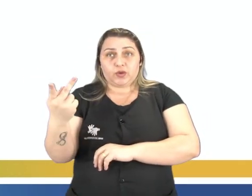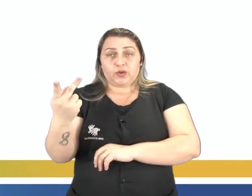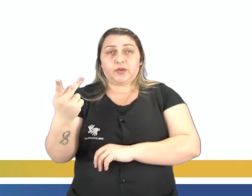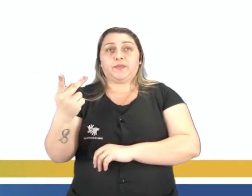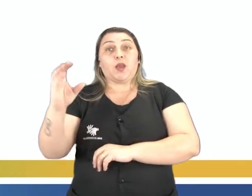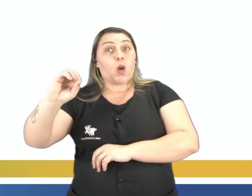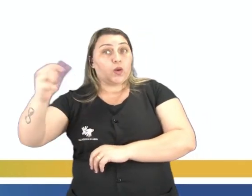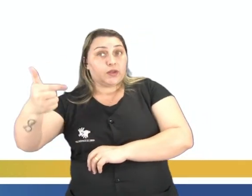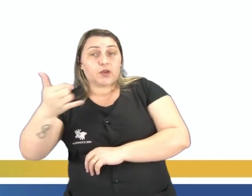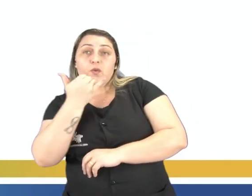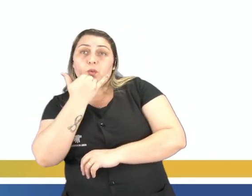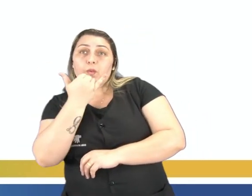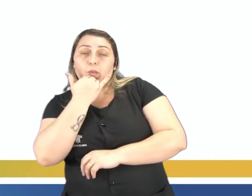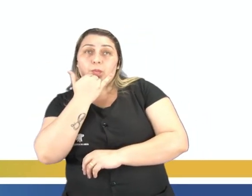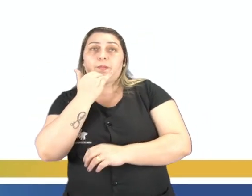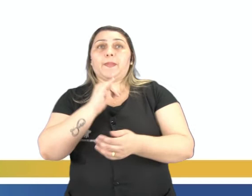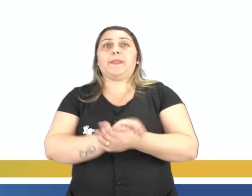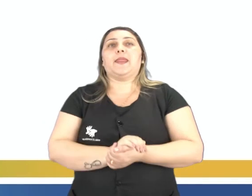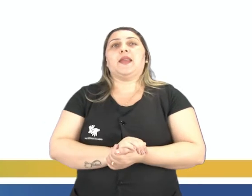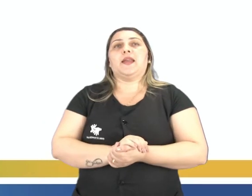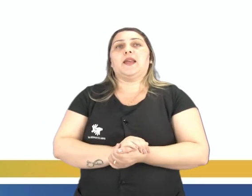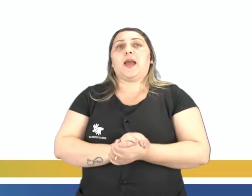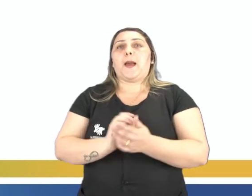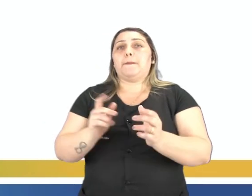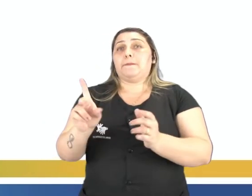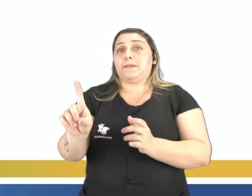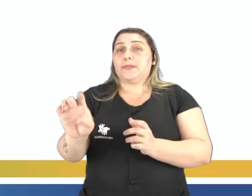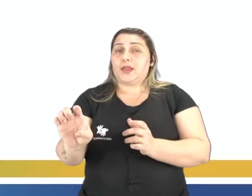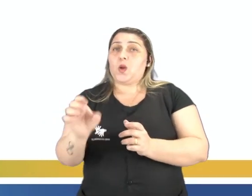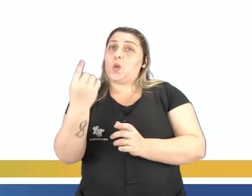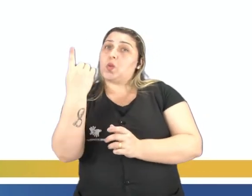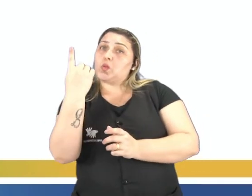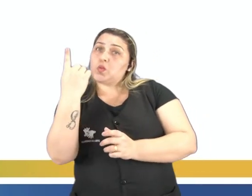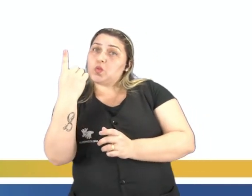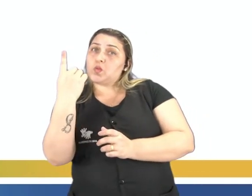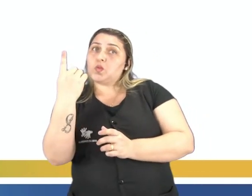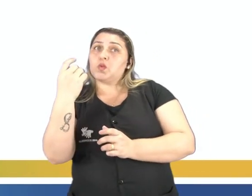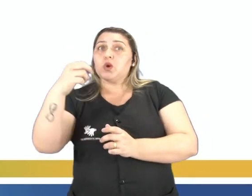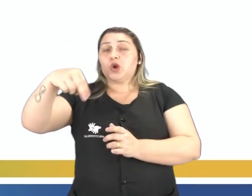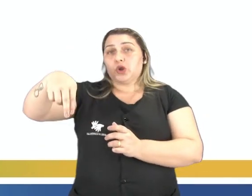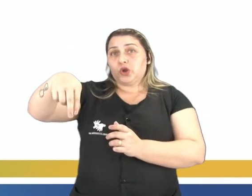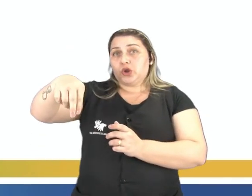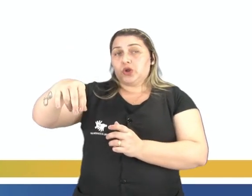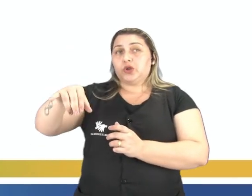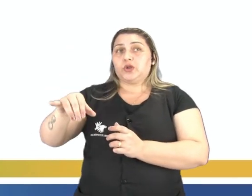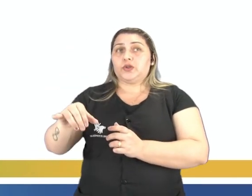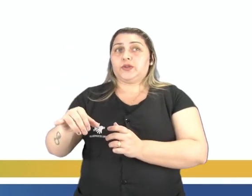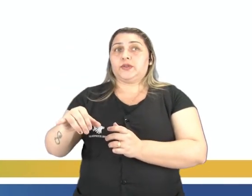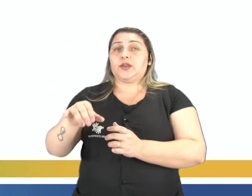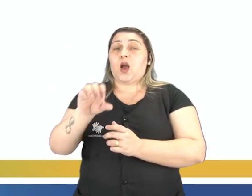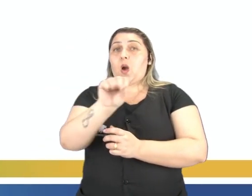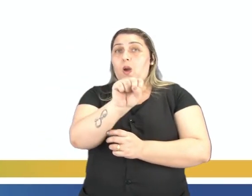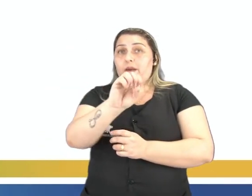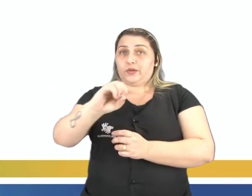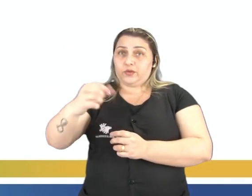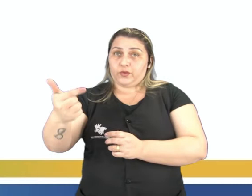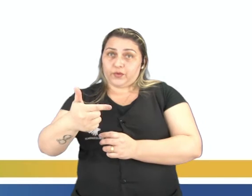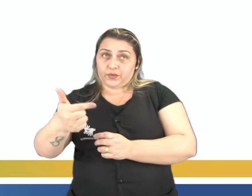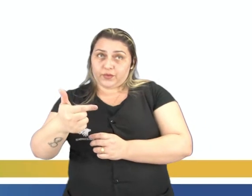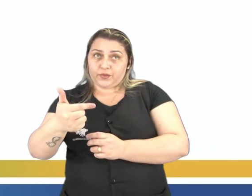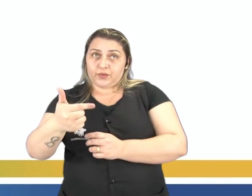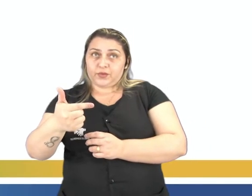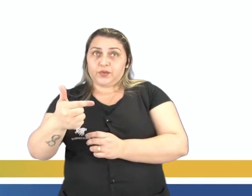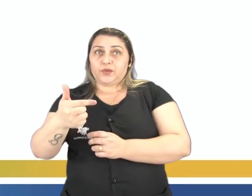dióxido, preposição de, e nós só temos um átomo de nitrogênio. Letra segundo, nós temos aqui,